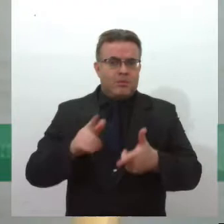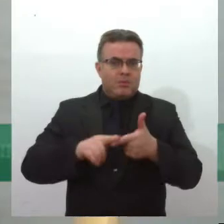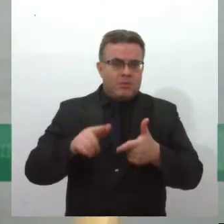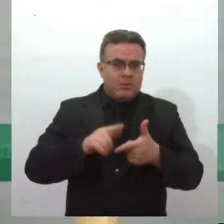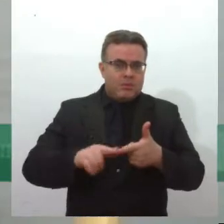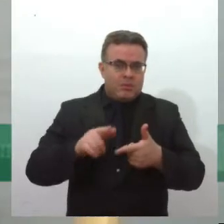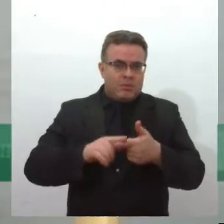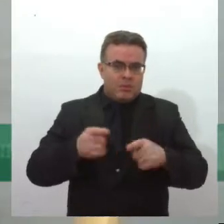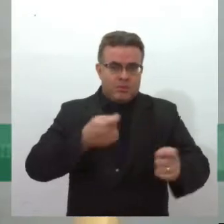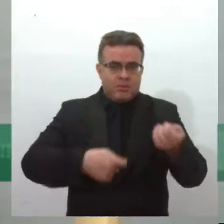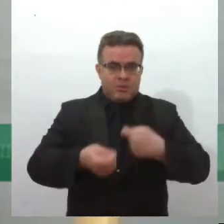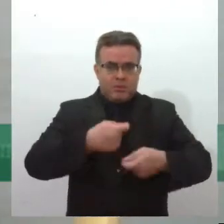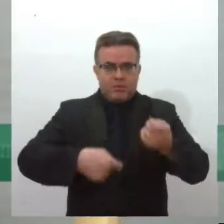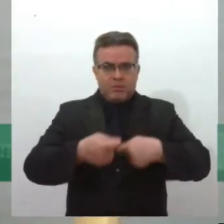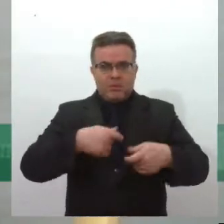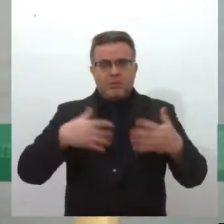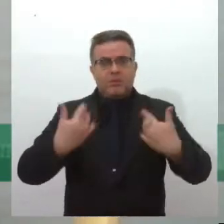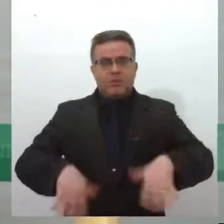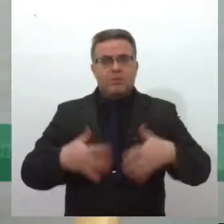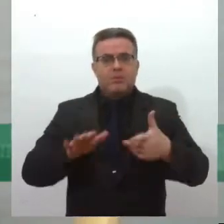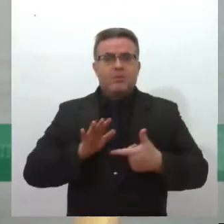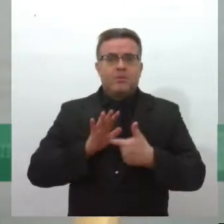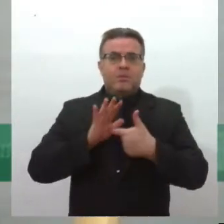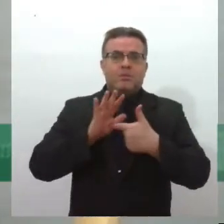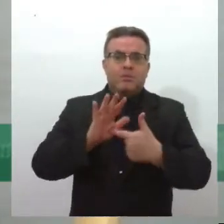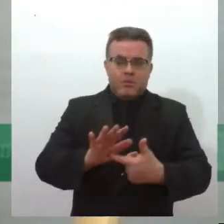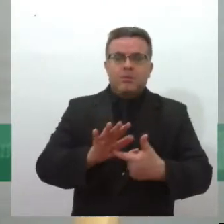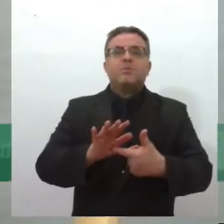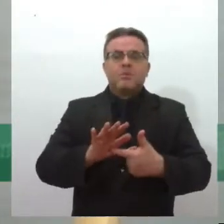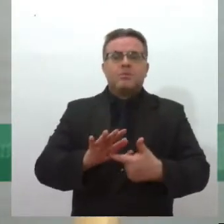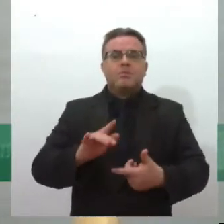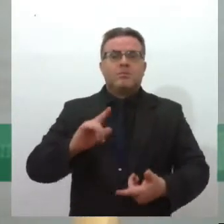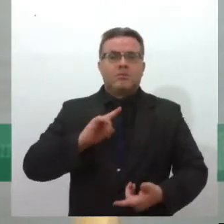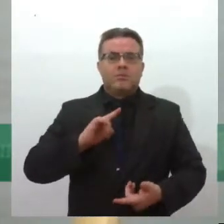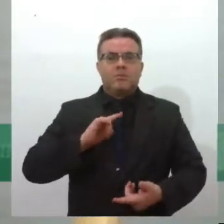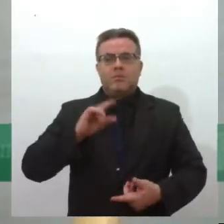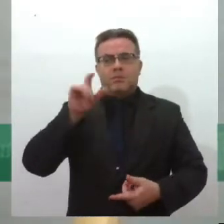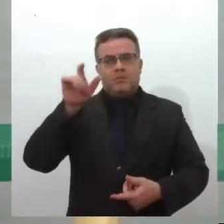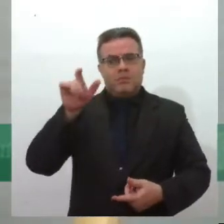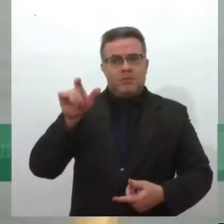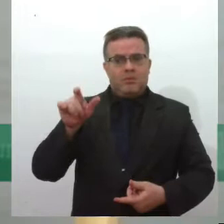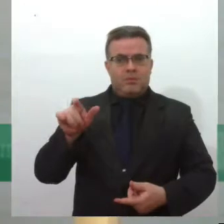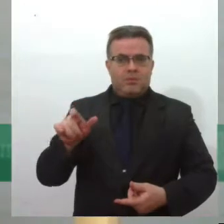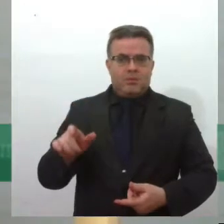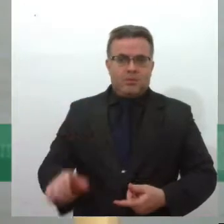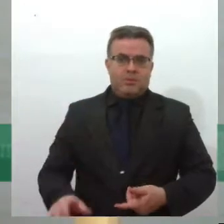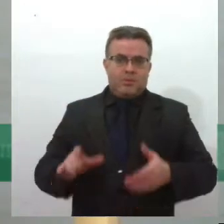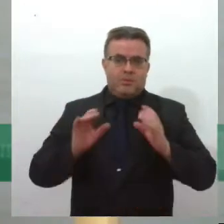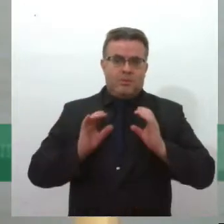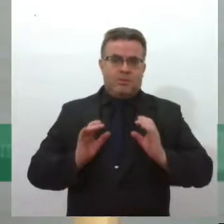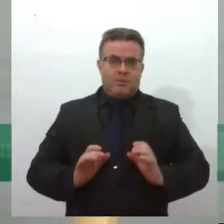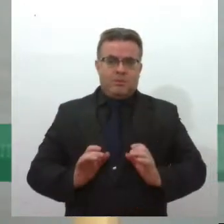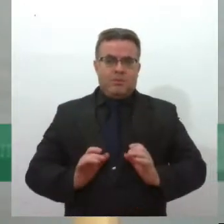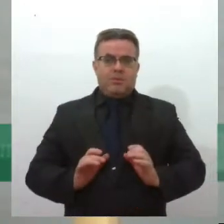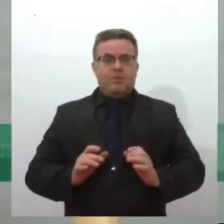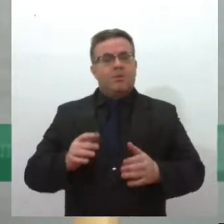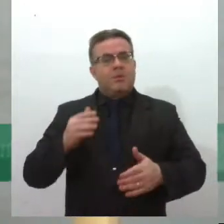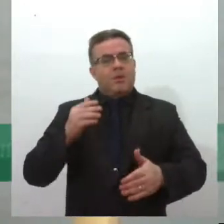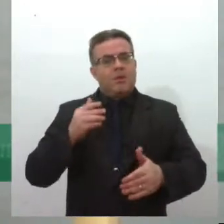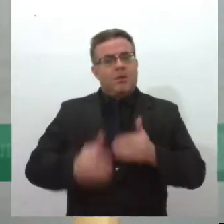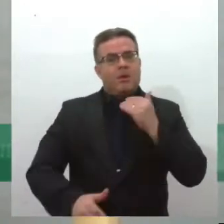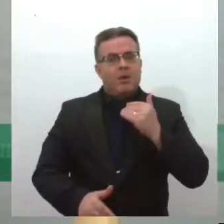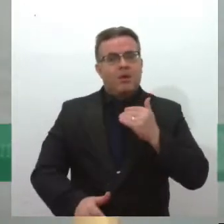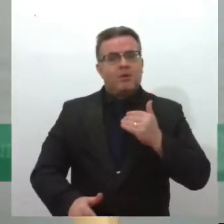improbidade administrativa é definida como uma conduta inadequada praticada por agentes públicos ou